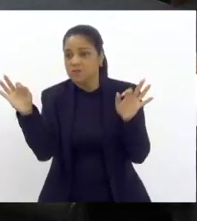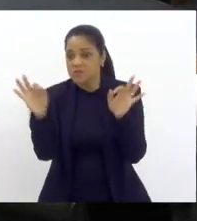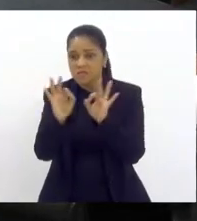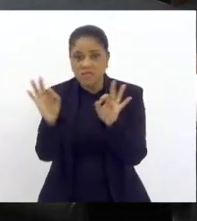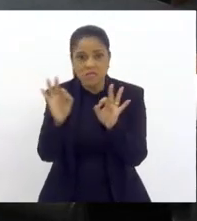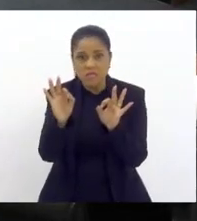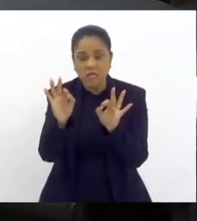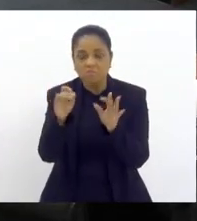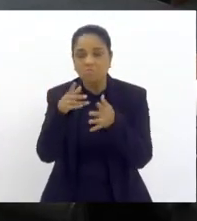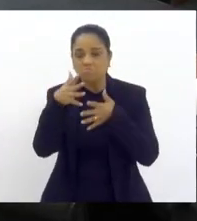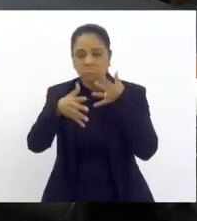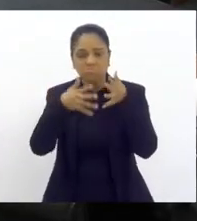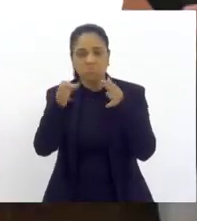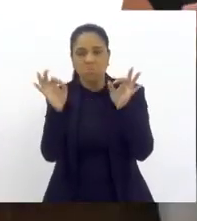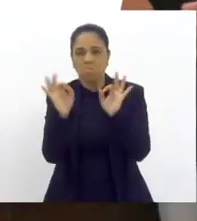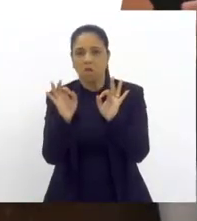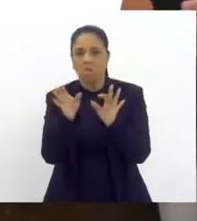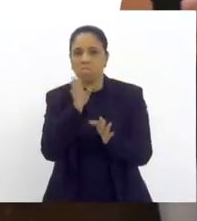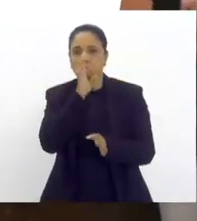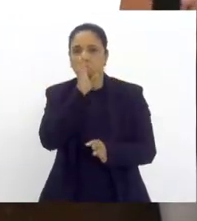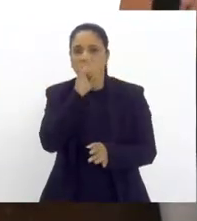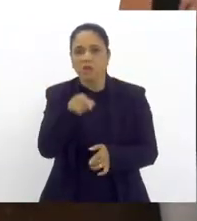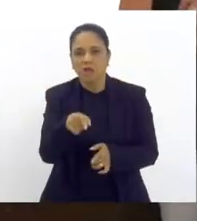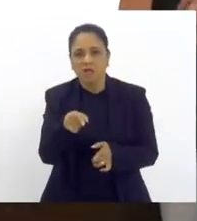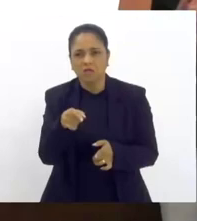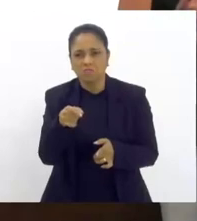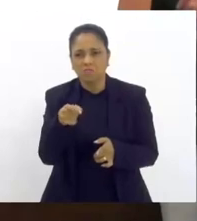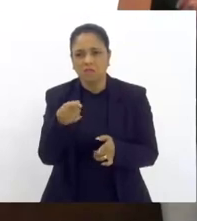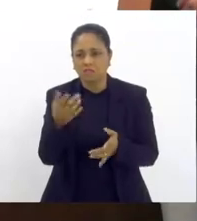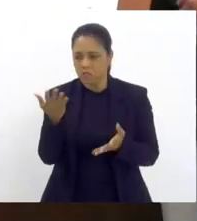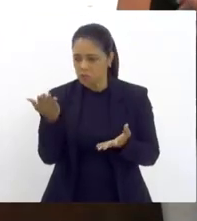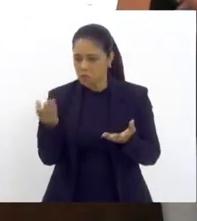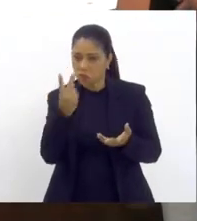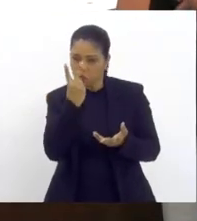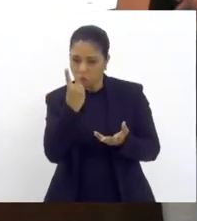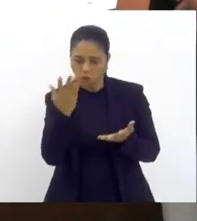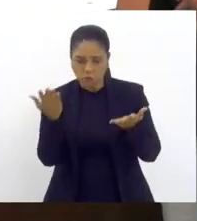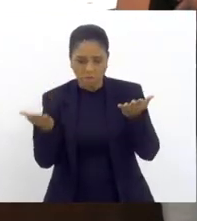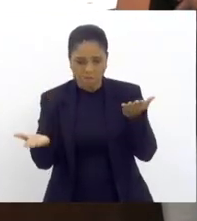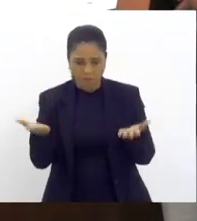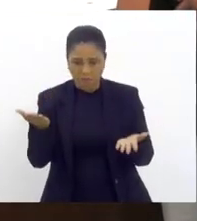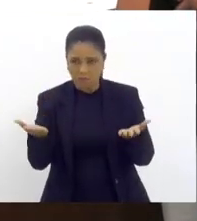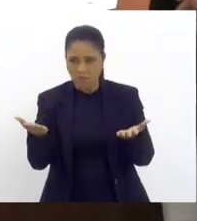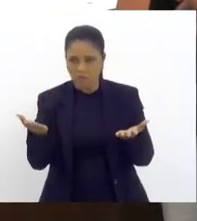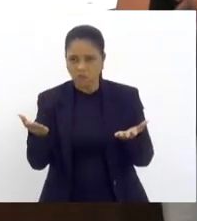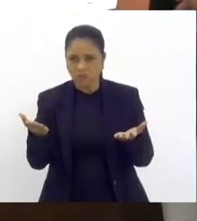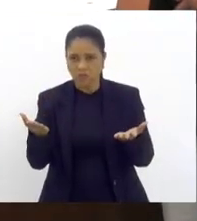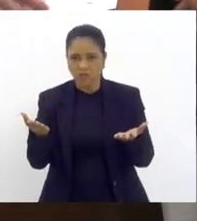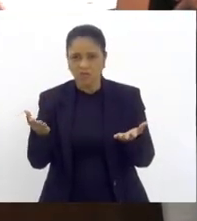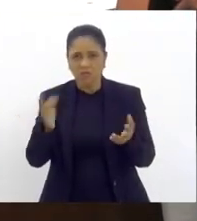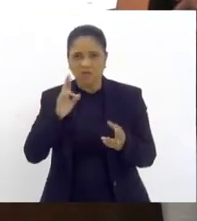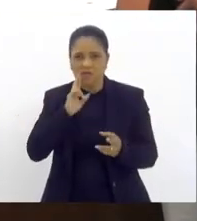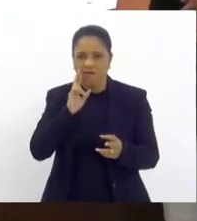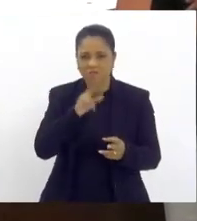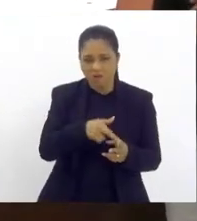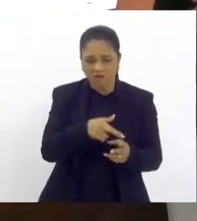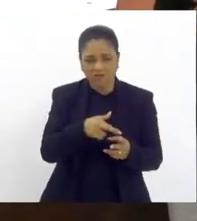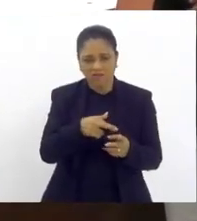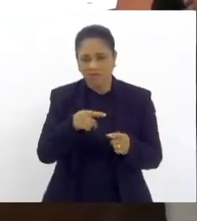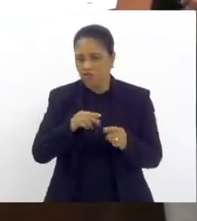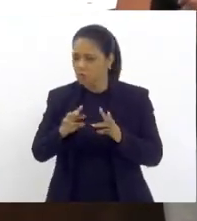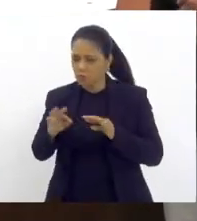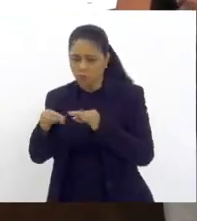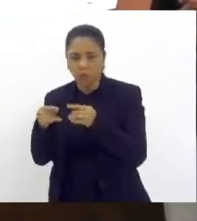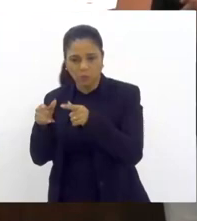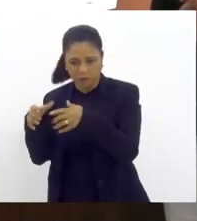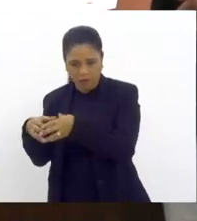que ocorre são dois pesos, duas medidas. Dois pesos, duas medidas. Para vocês, tudo, para a gente, nada.